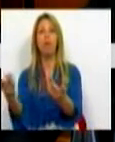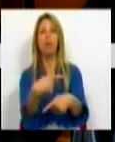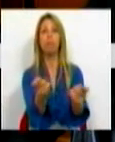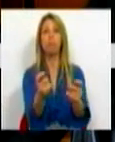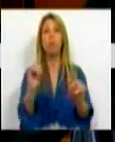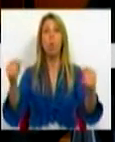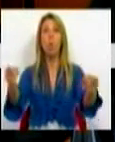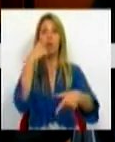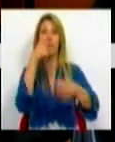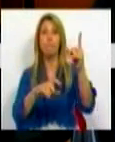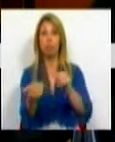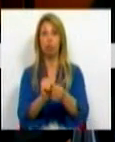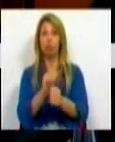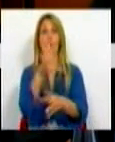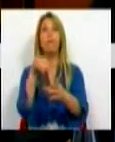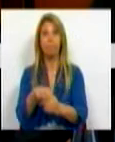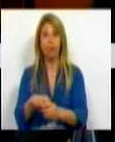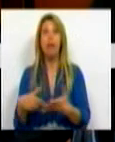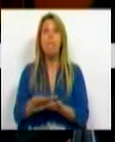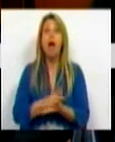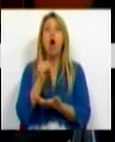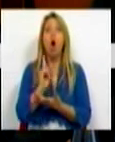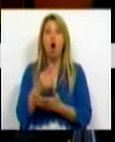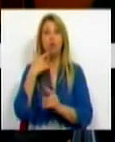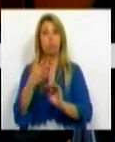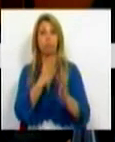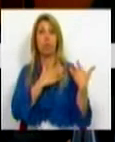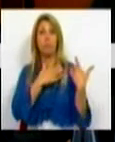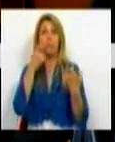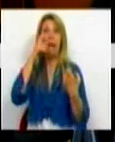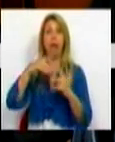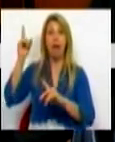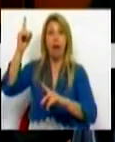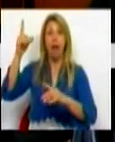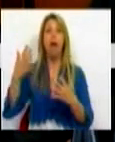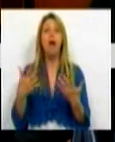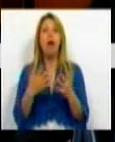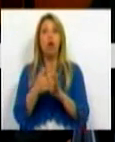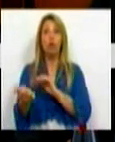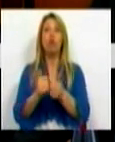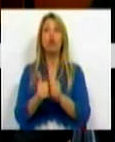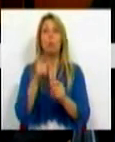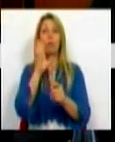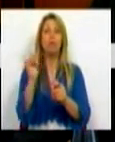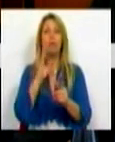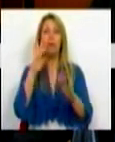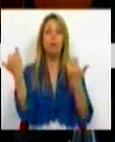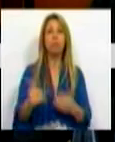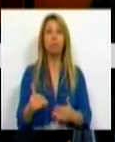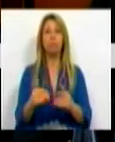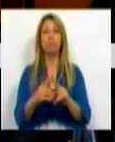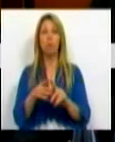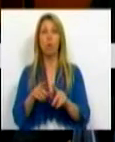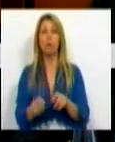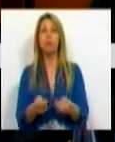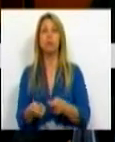do desporto, que com base nas mesmas vão à tutela ou a altos responsáveis do desporto tentar condicionar, coagir decisões ou nomeações.